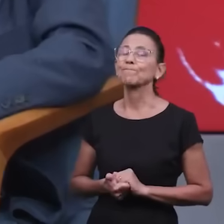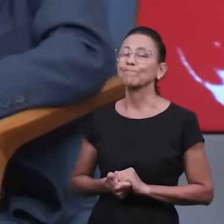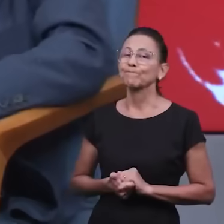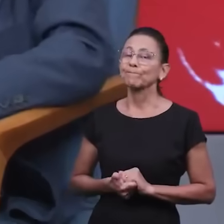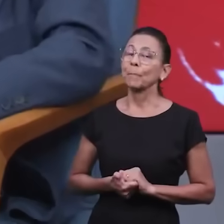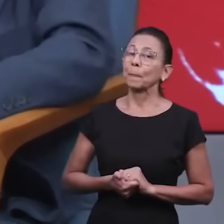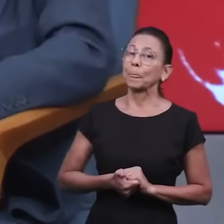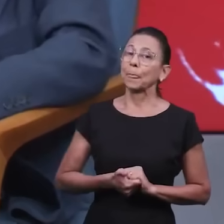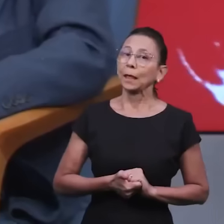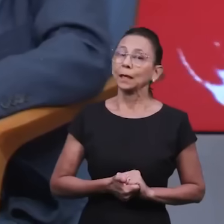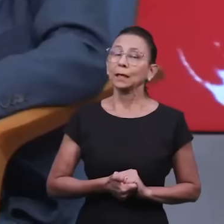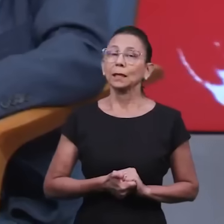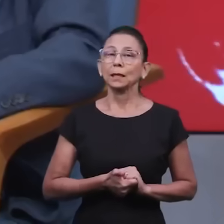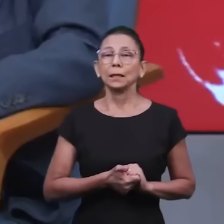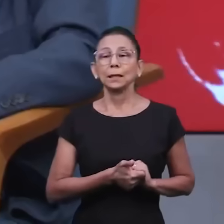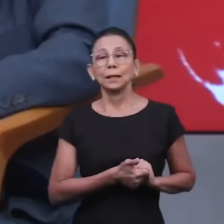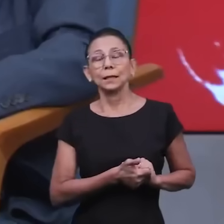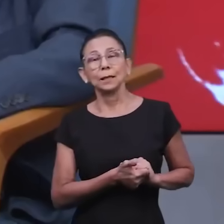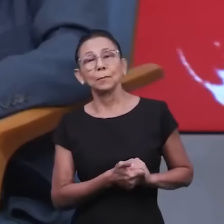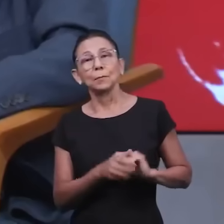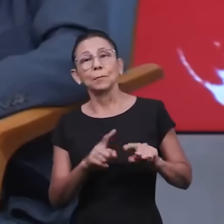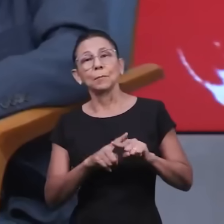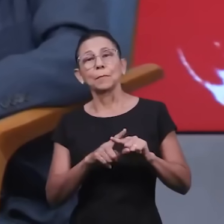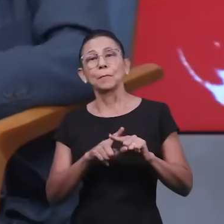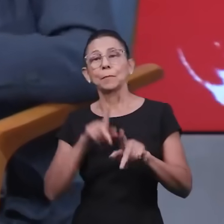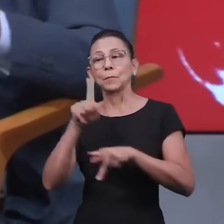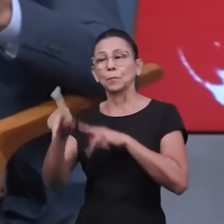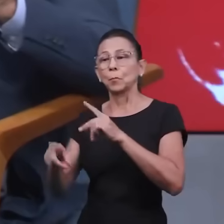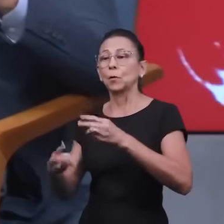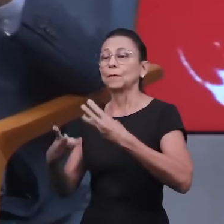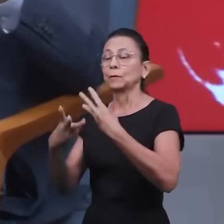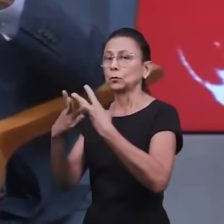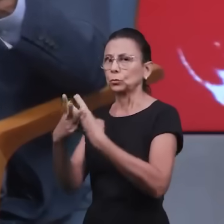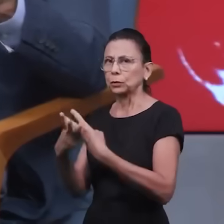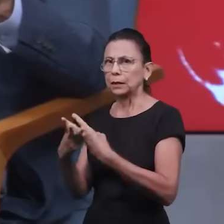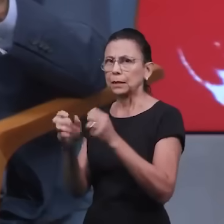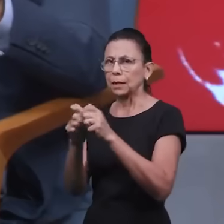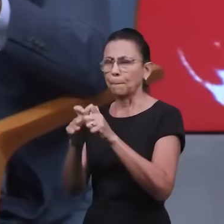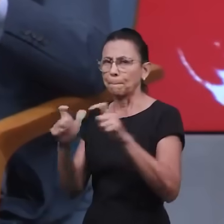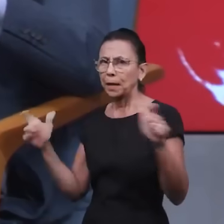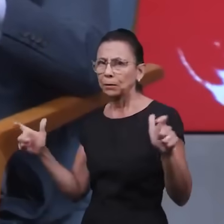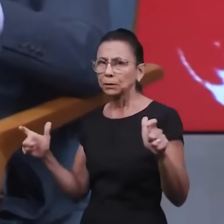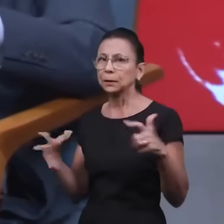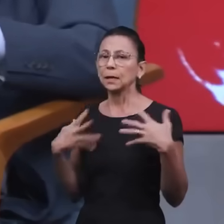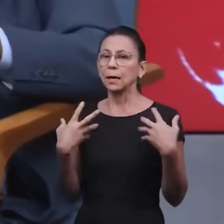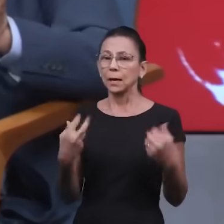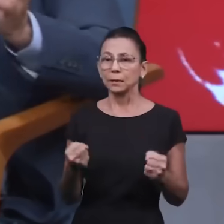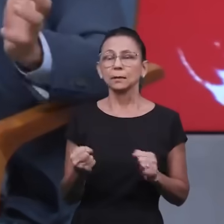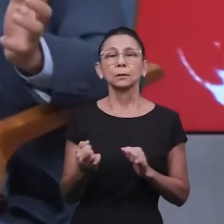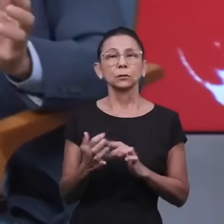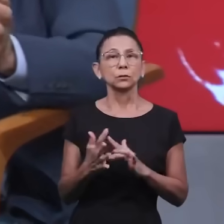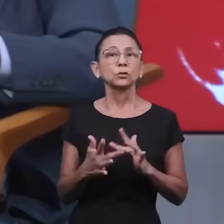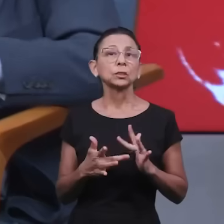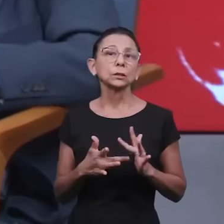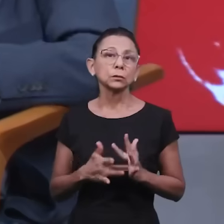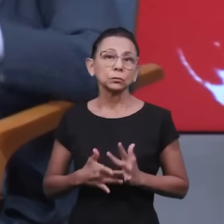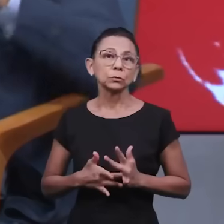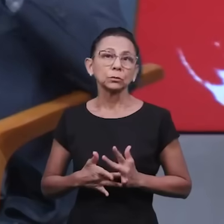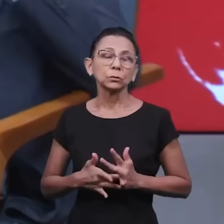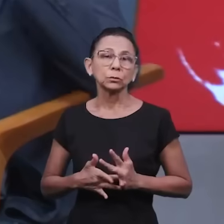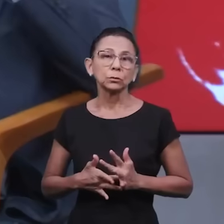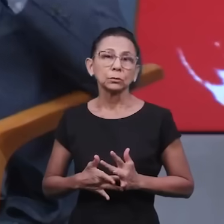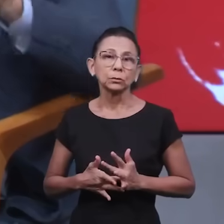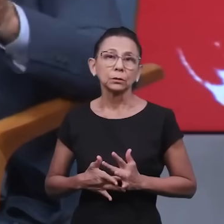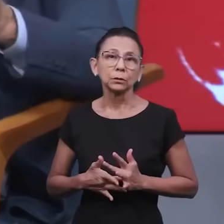judeus, e muitos judeus que tinham se convertido, quando aquele momento, quando a doutrina correu um sério risco,